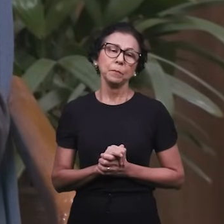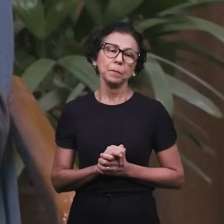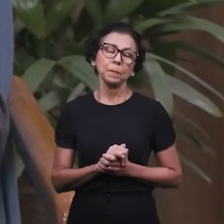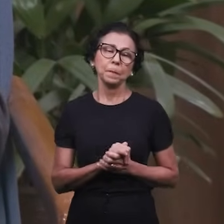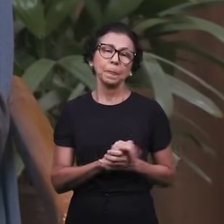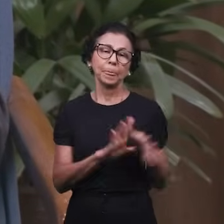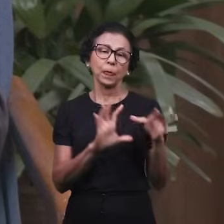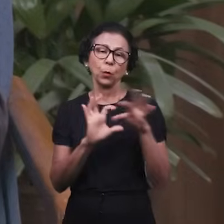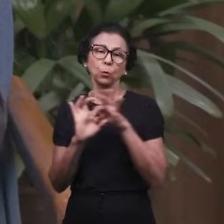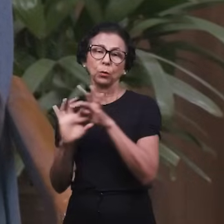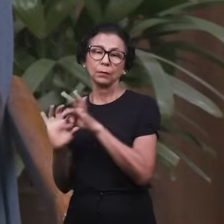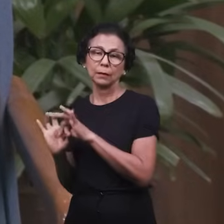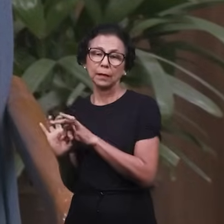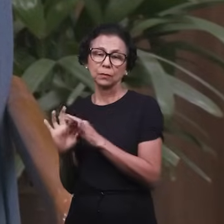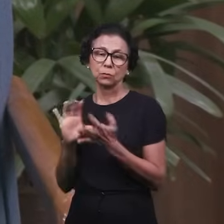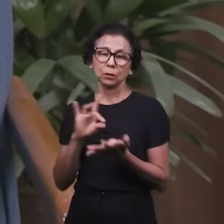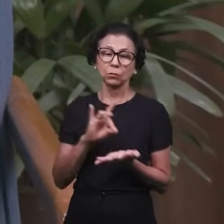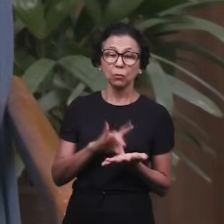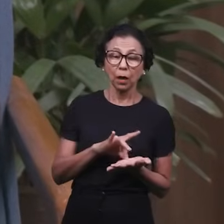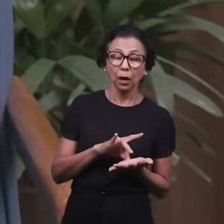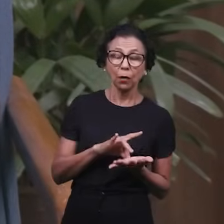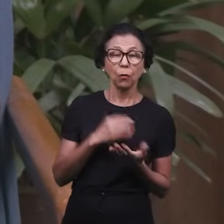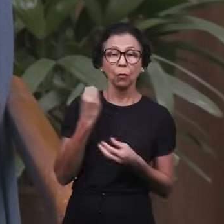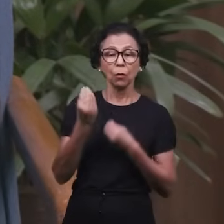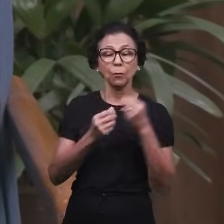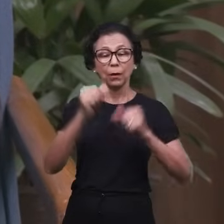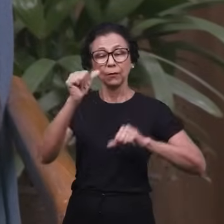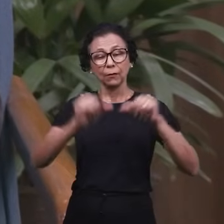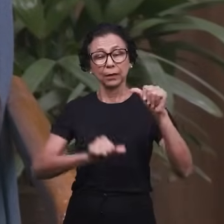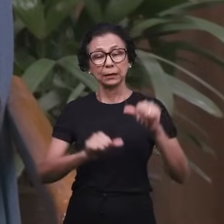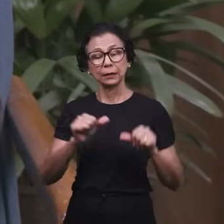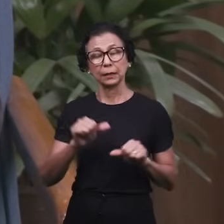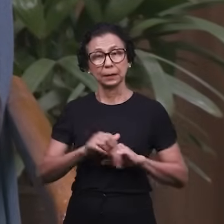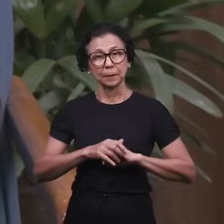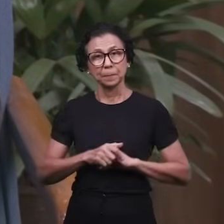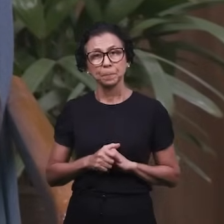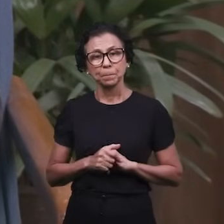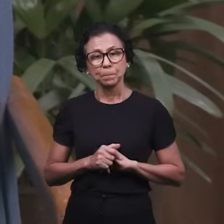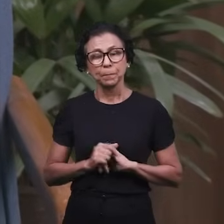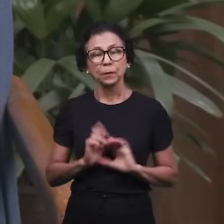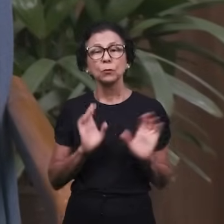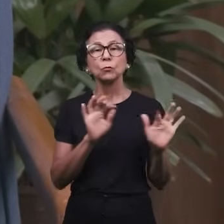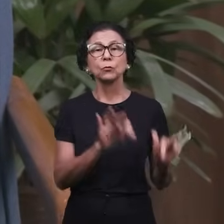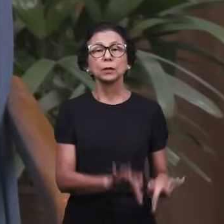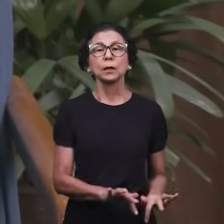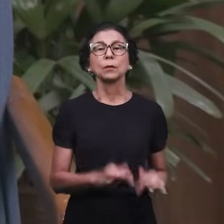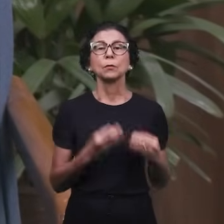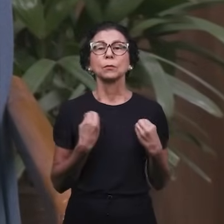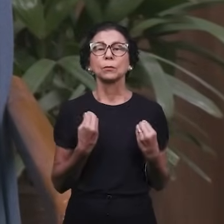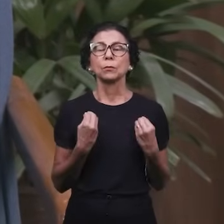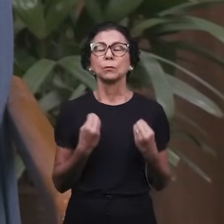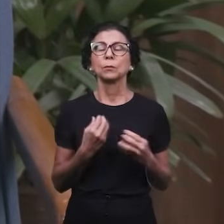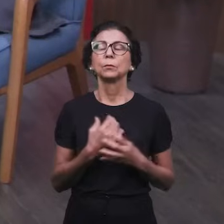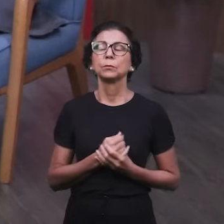qual nós vivemos e o caminho, uma coisa é o contexto no qual vivemos, outra coisa é o caminho para onde estamos indo.